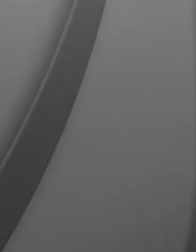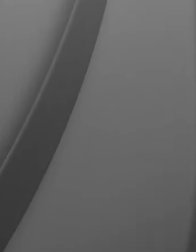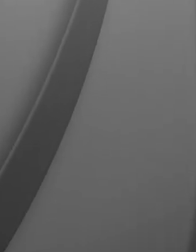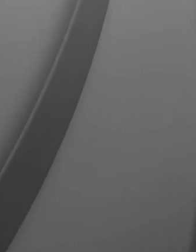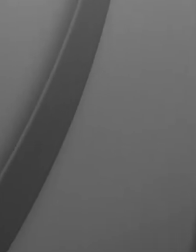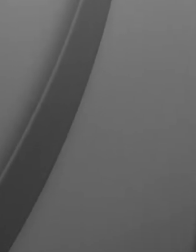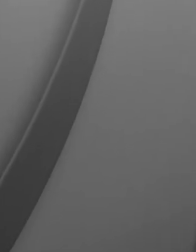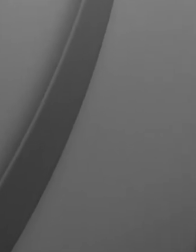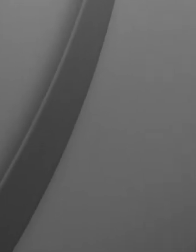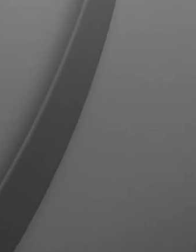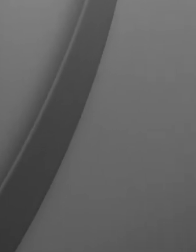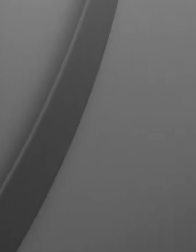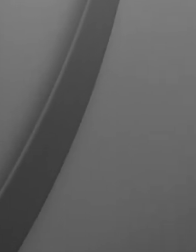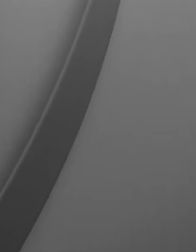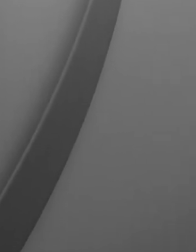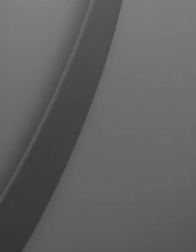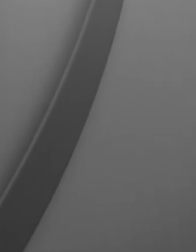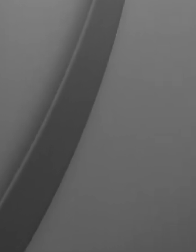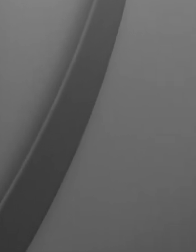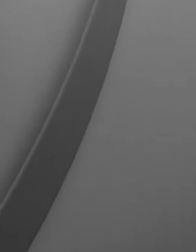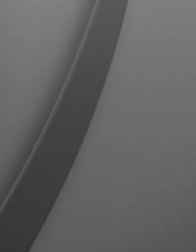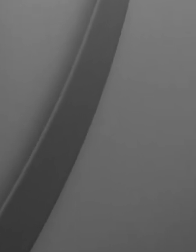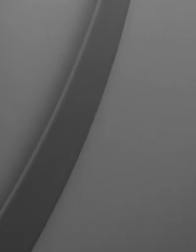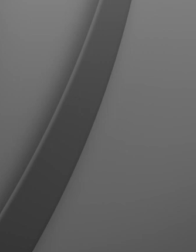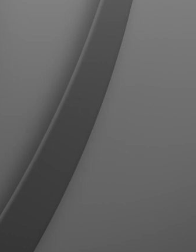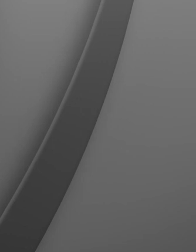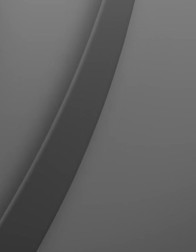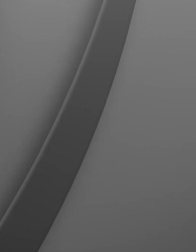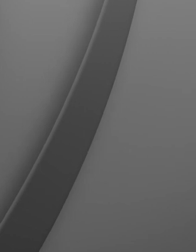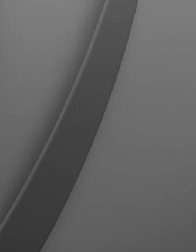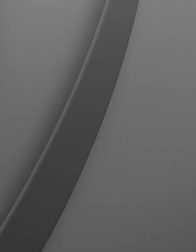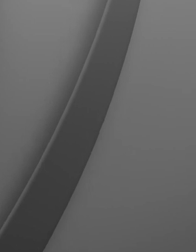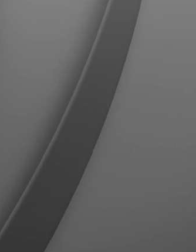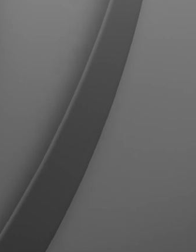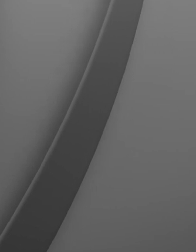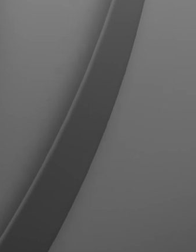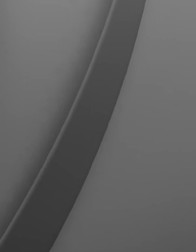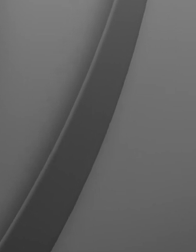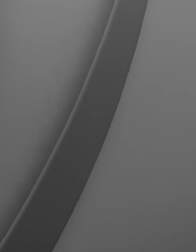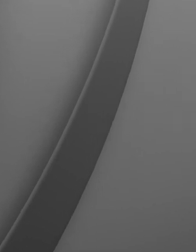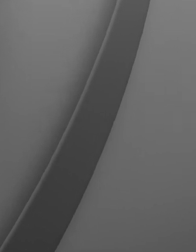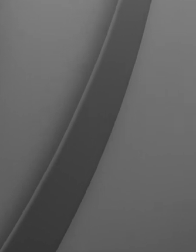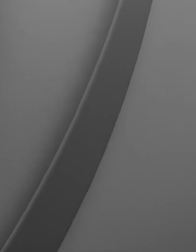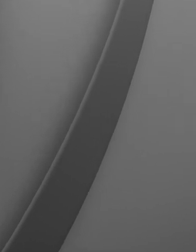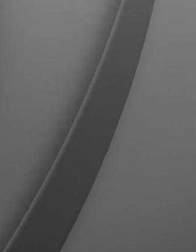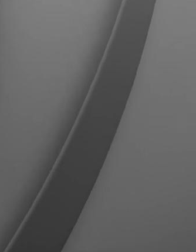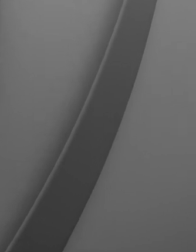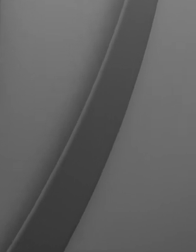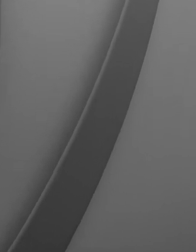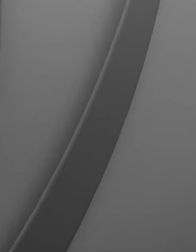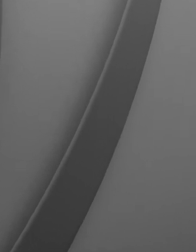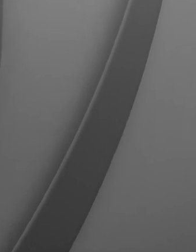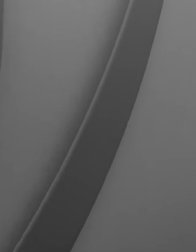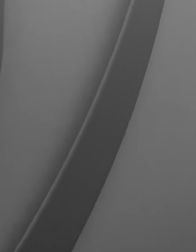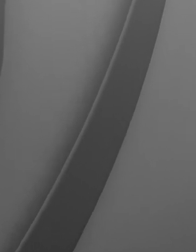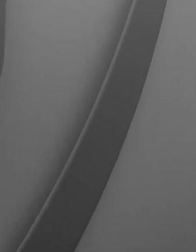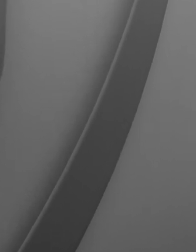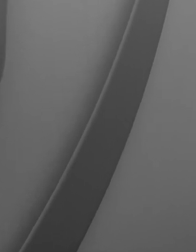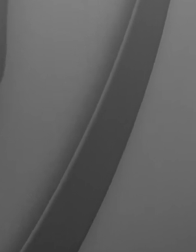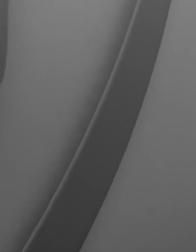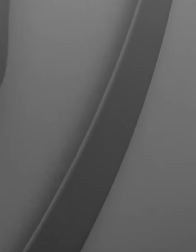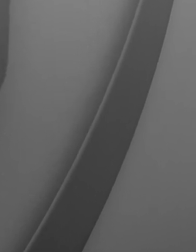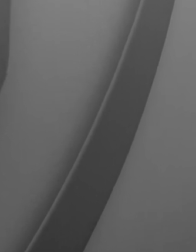inscreva-se no canal do YouTube curta a página no Facebook siga o perfil